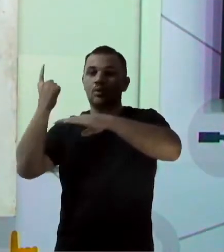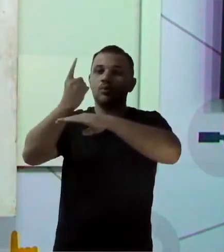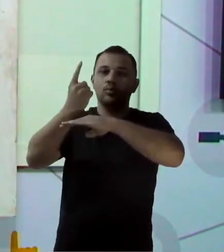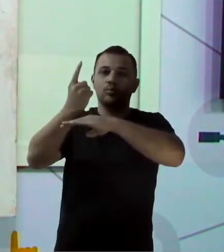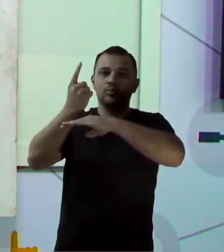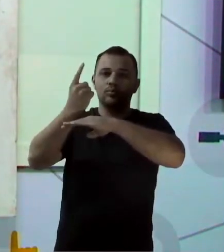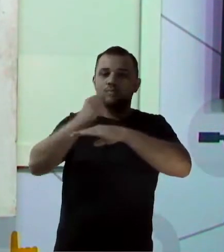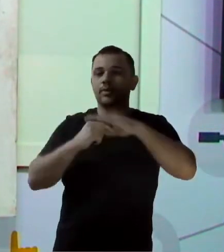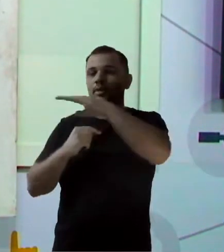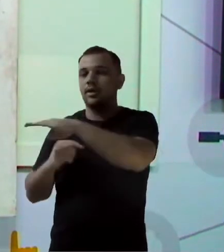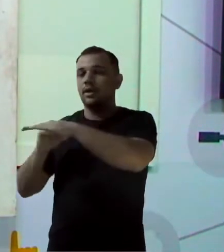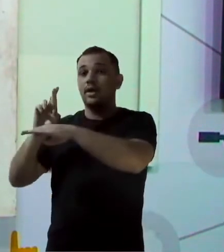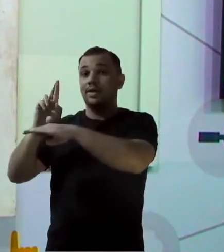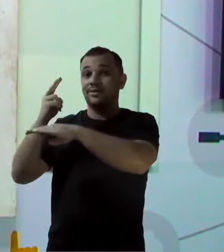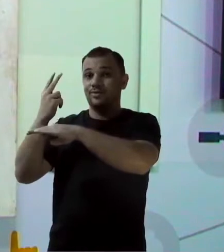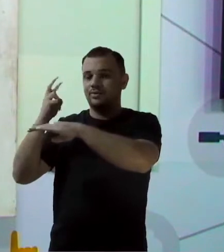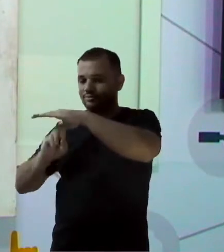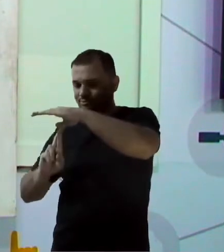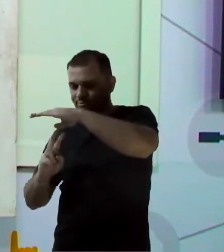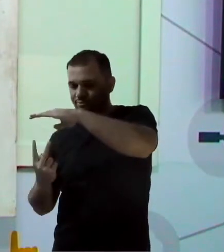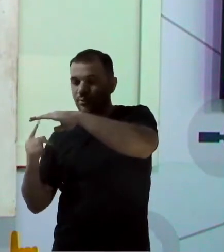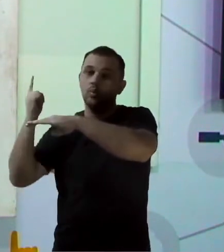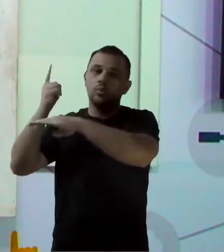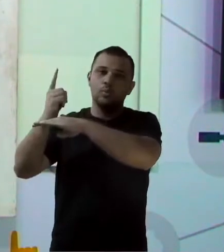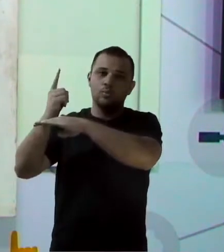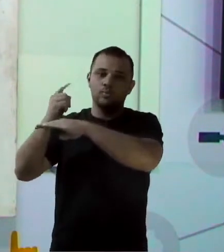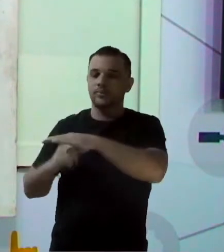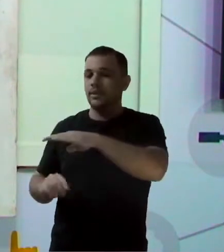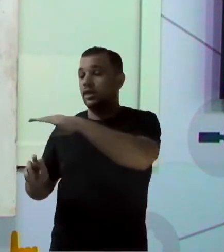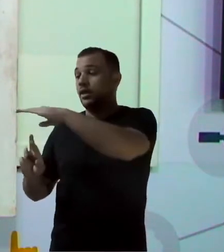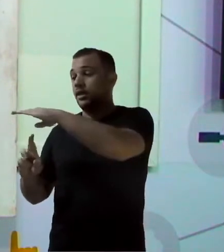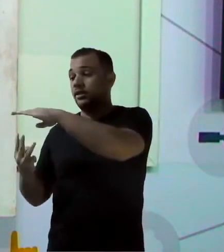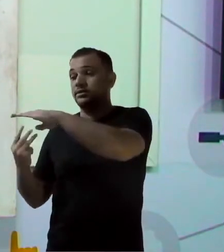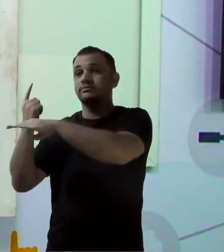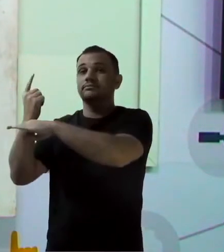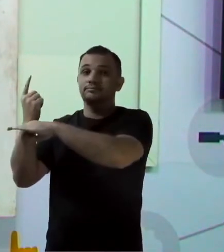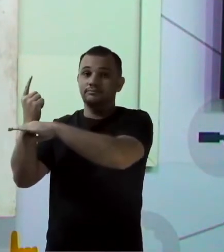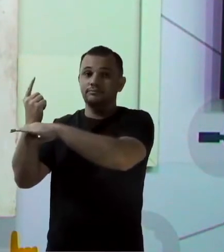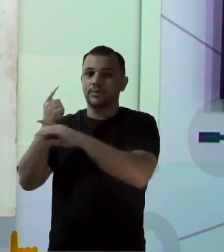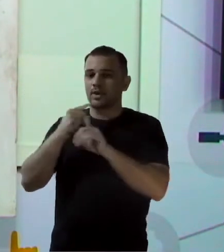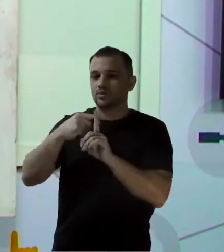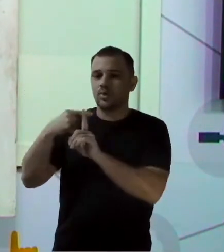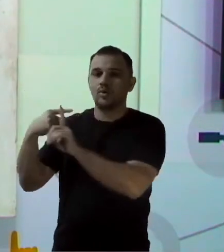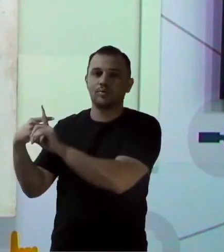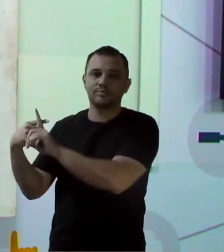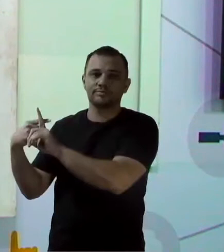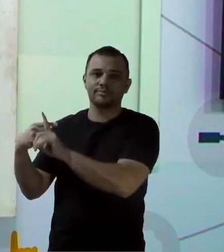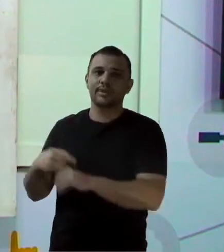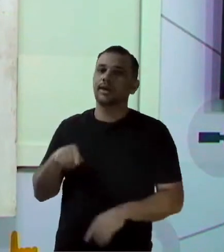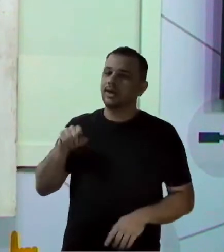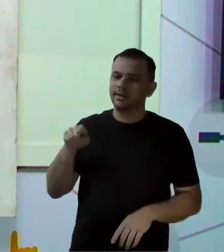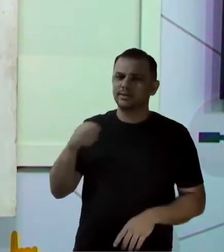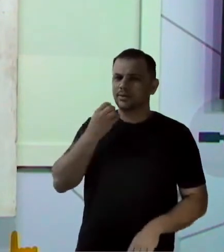bom ou é ruim? Meu filho, quando você faz a soma dos inversos, você diminui a